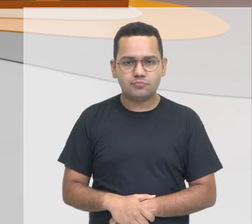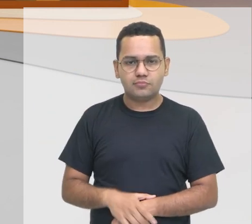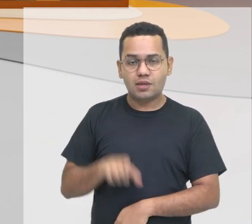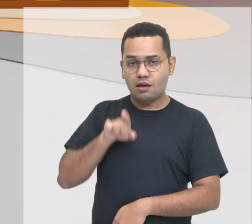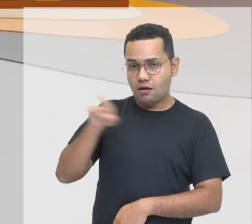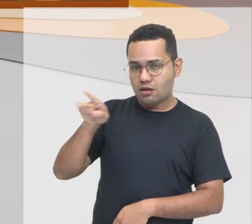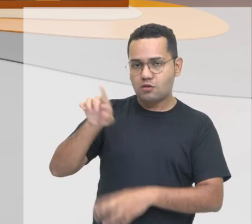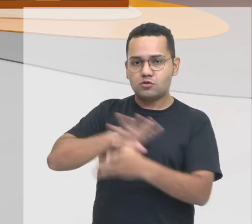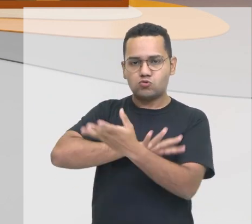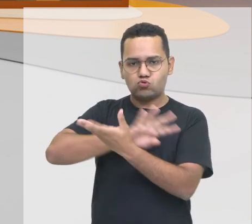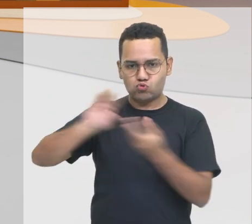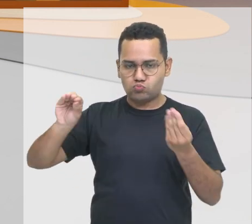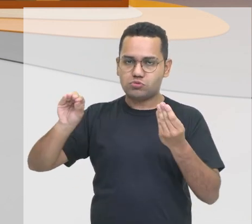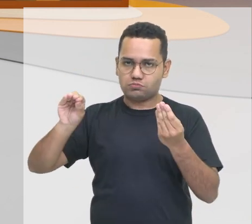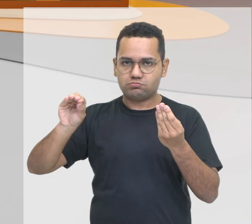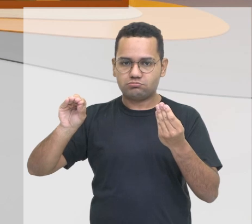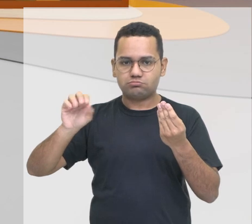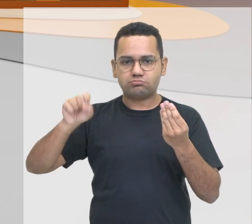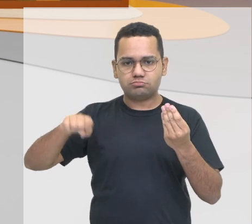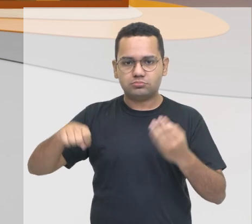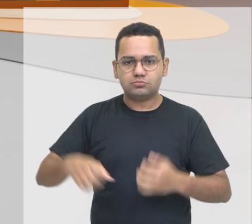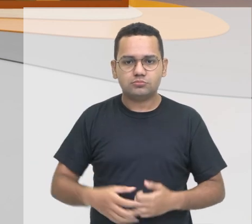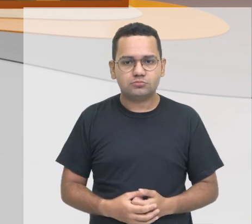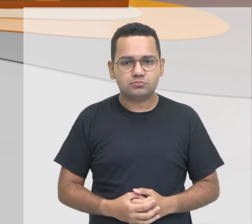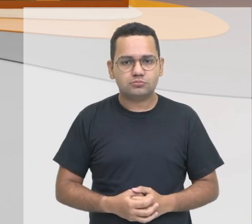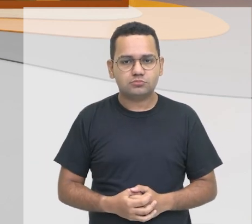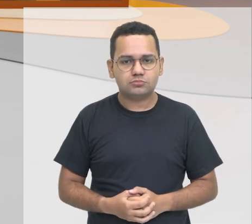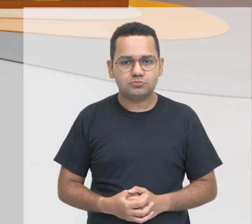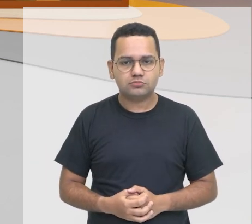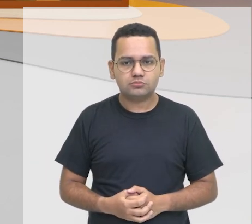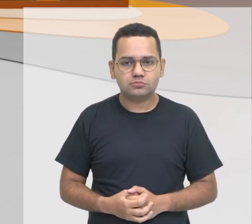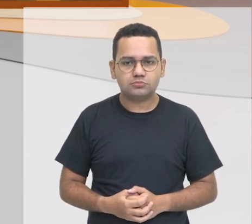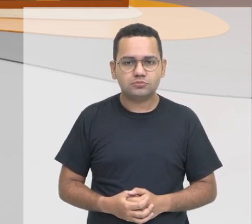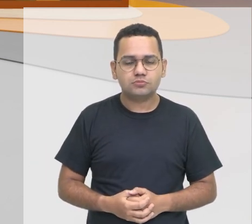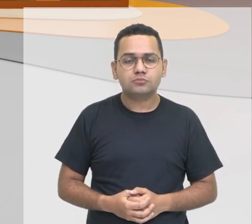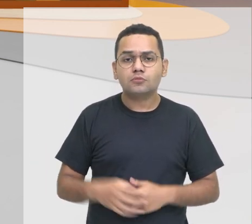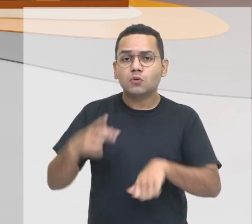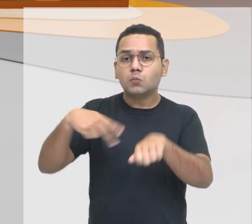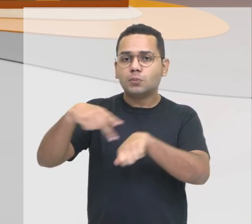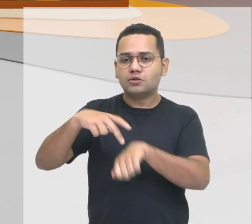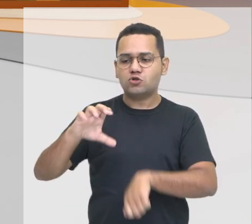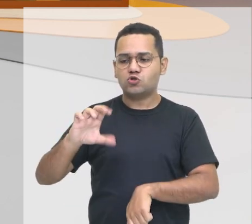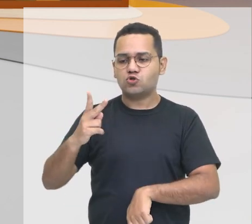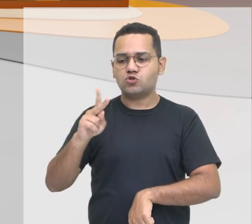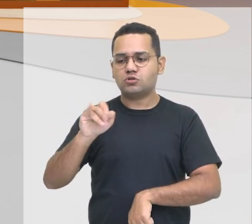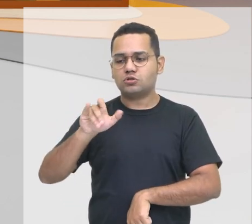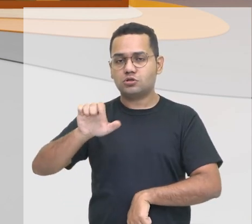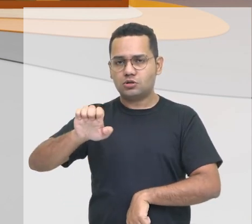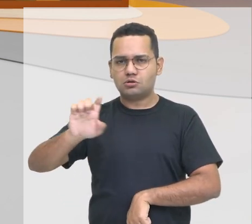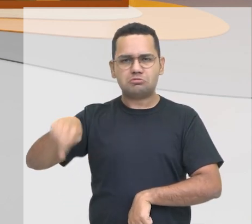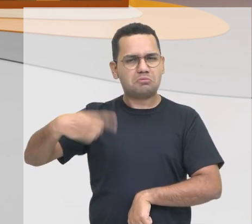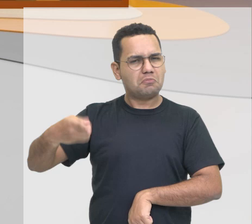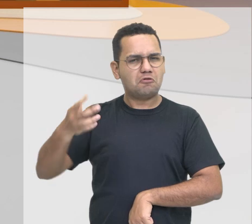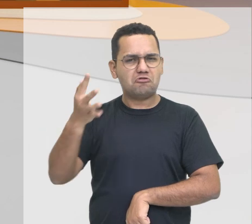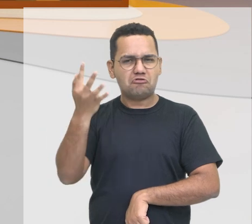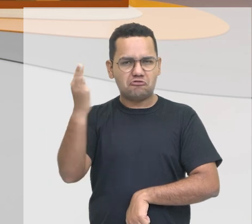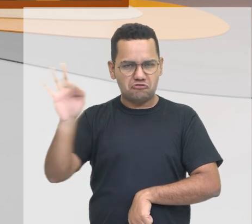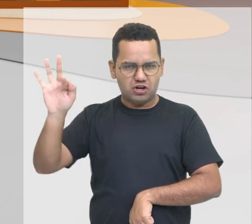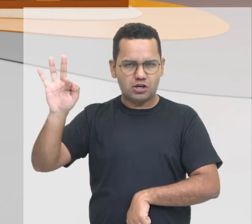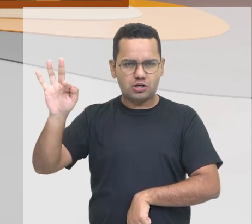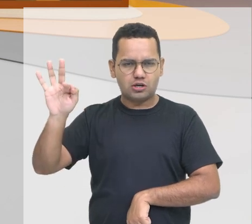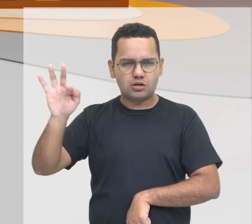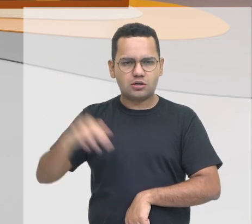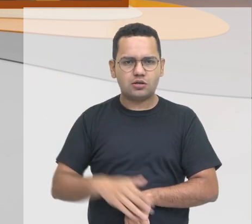né, ele foi exilado no Chile, né, depois para a França, durante o